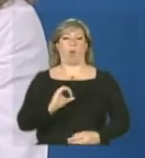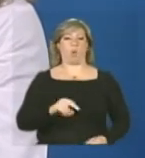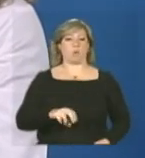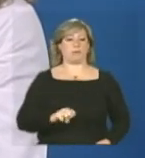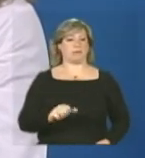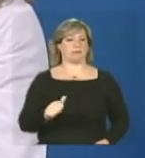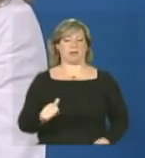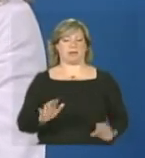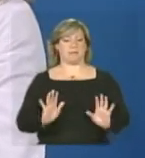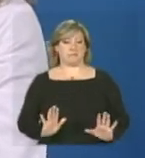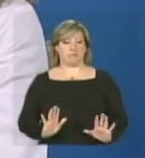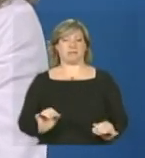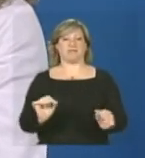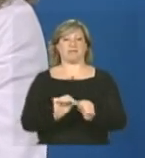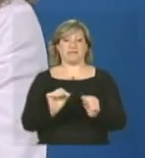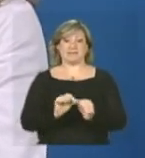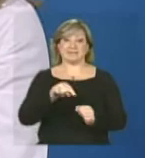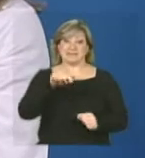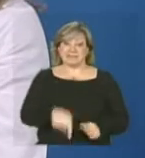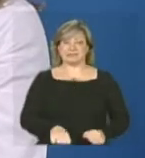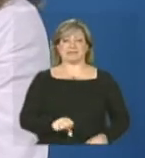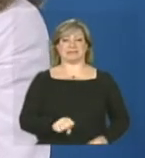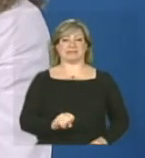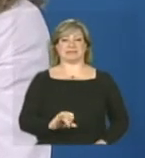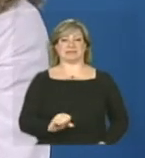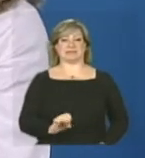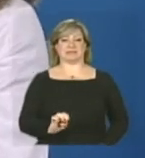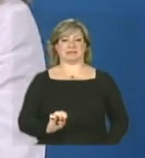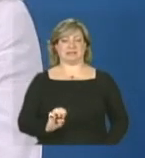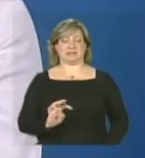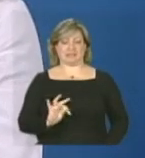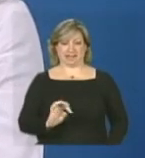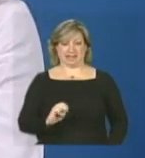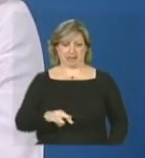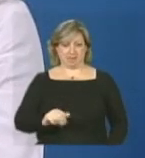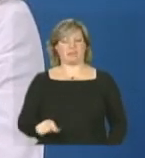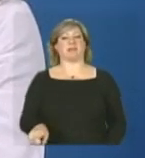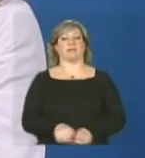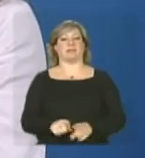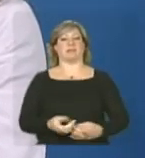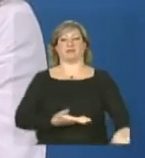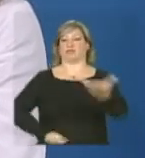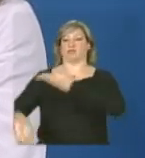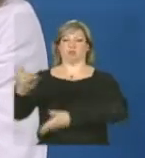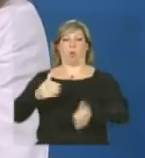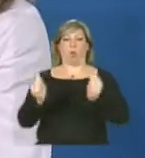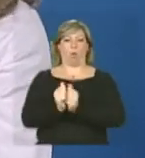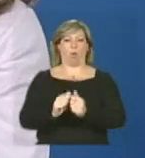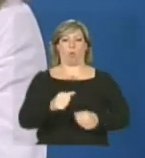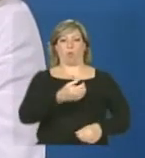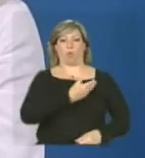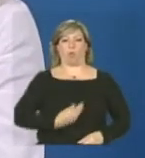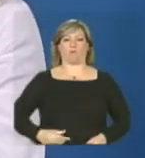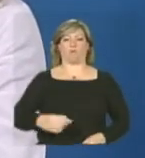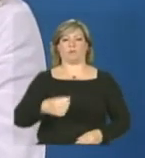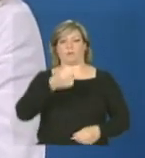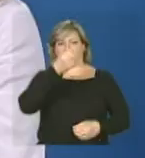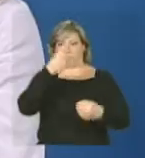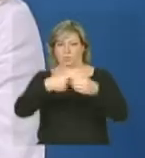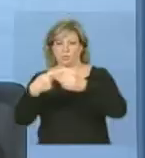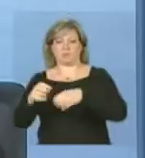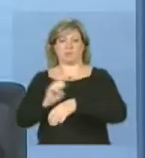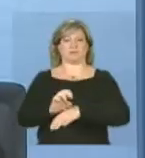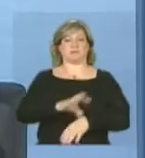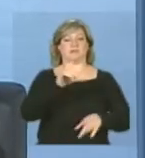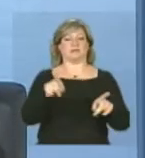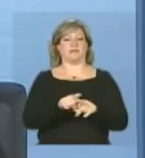o conselho, mas sim de criar o sistema que vai interagir com as outras esferas de governo para poder, então, fazer a gestão da política. E